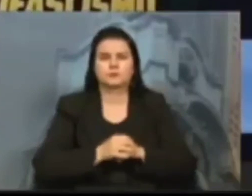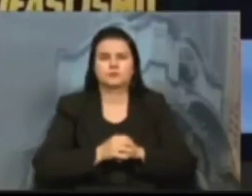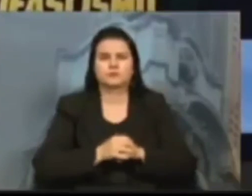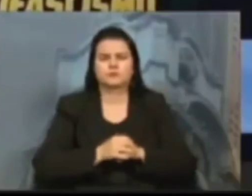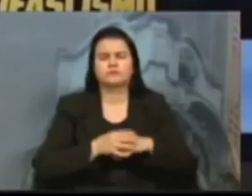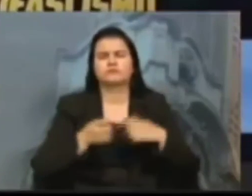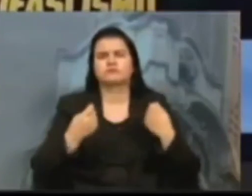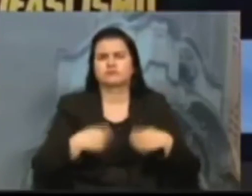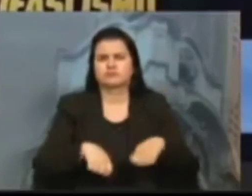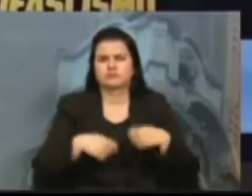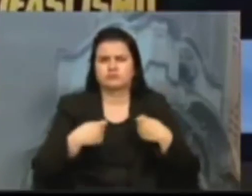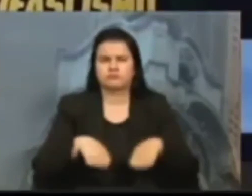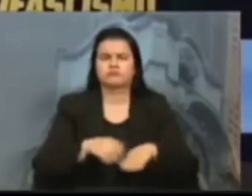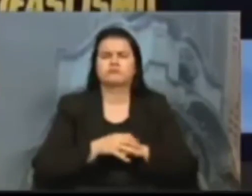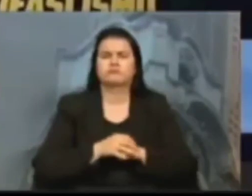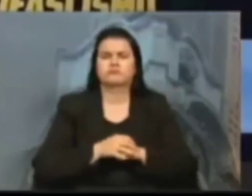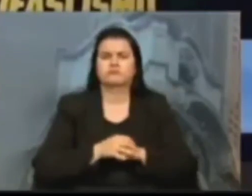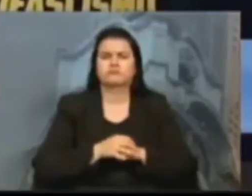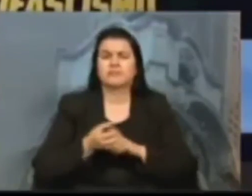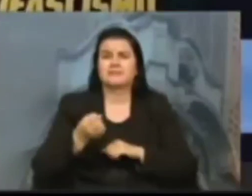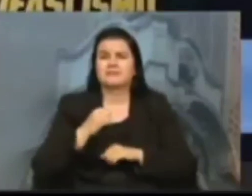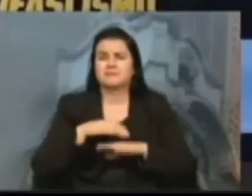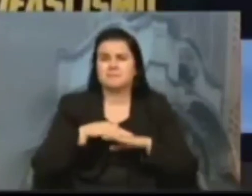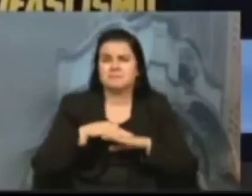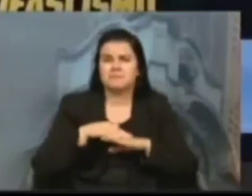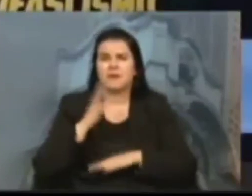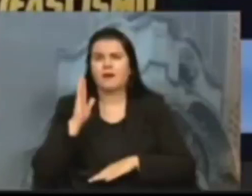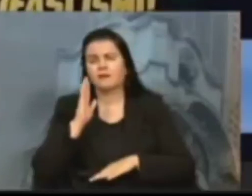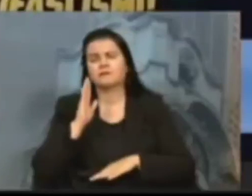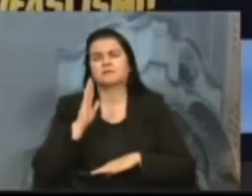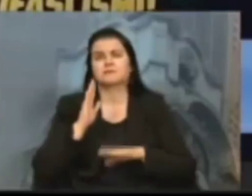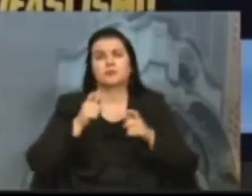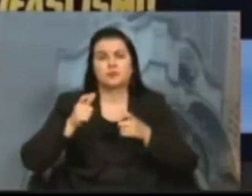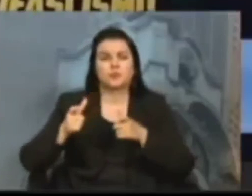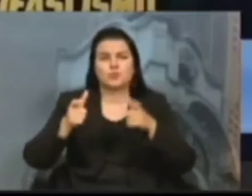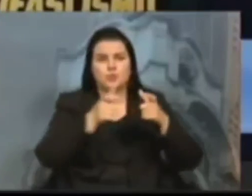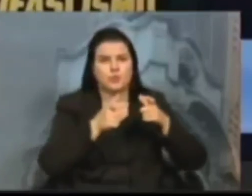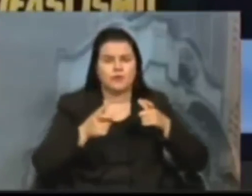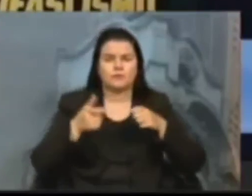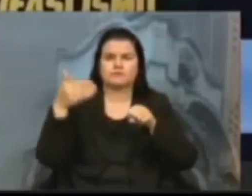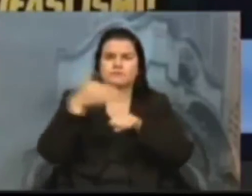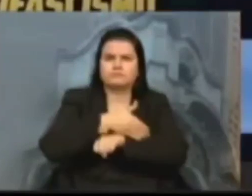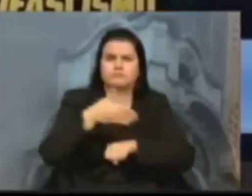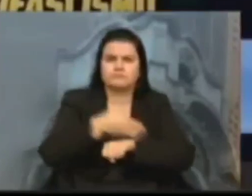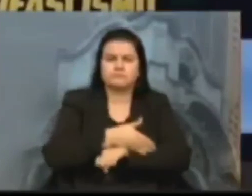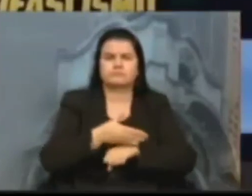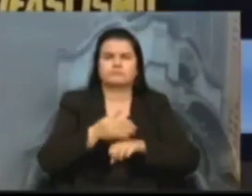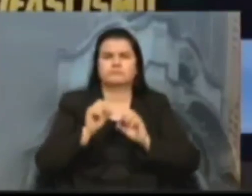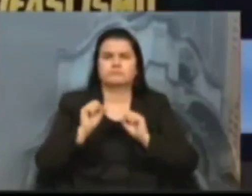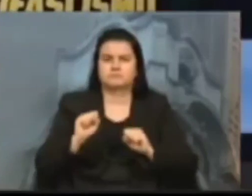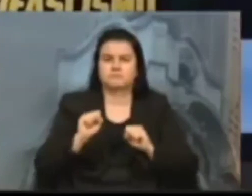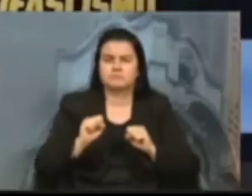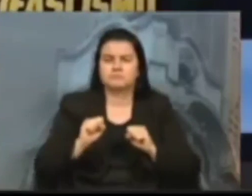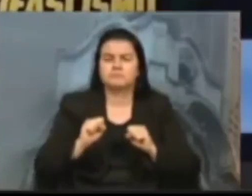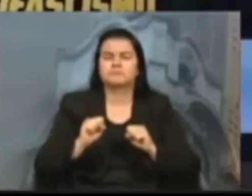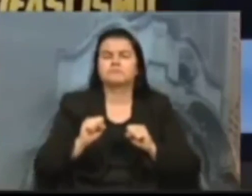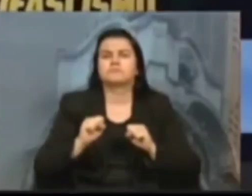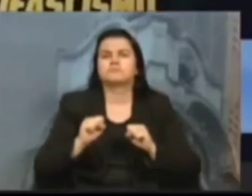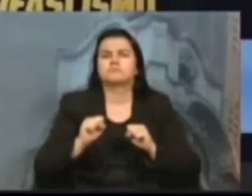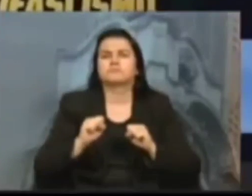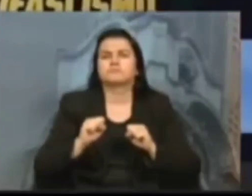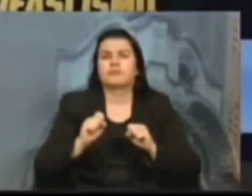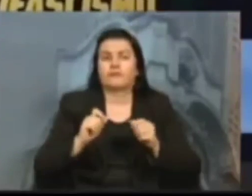extremamente necessário, e quanto mais espaço ele tiver, mais locais ele estiver